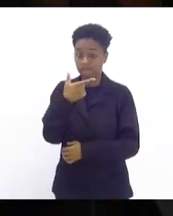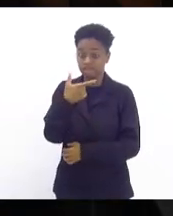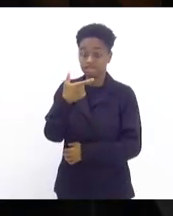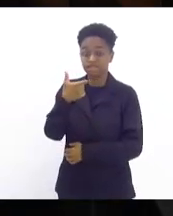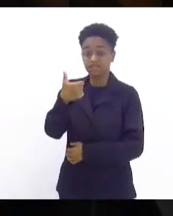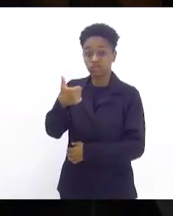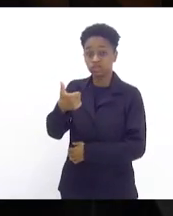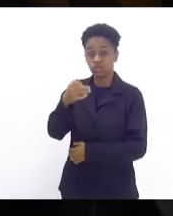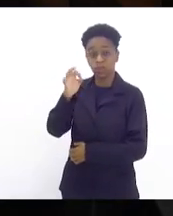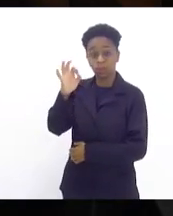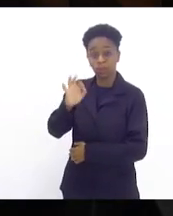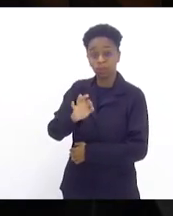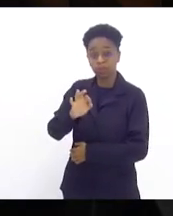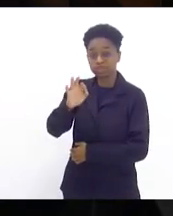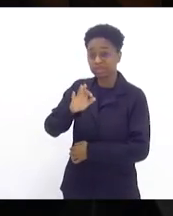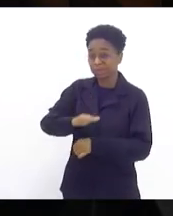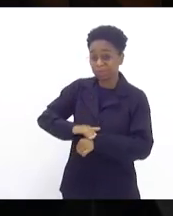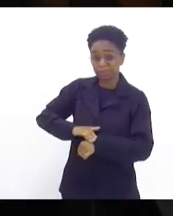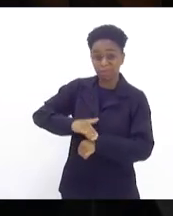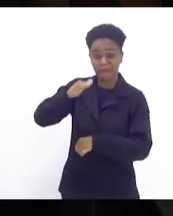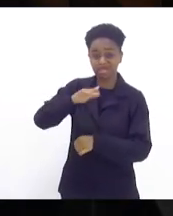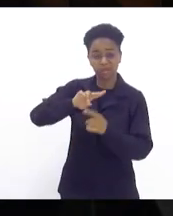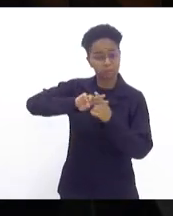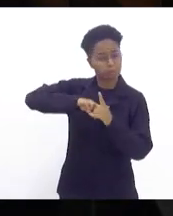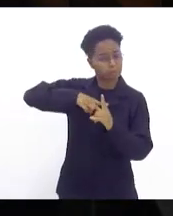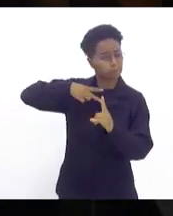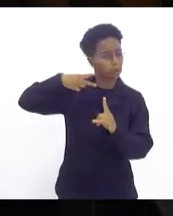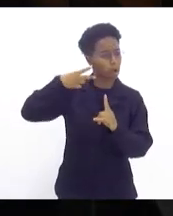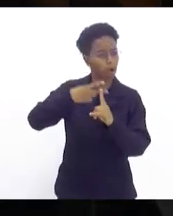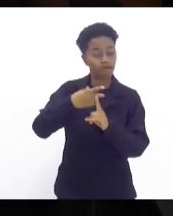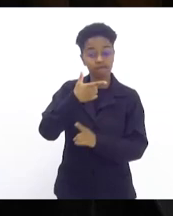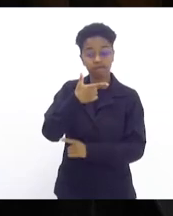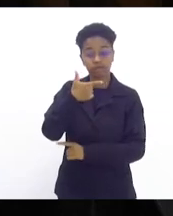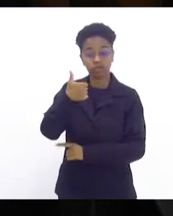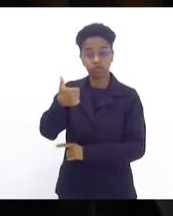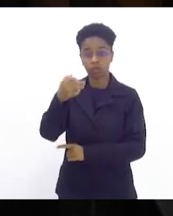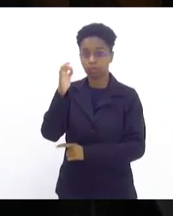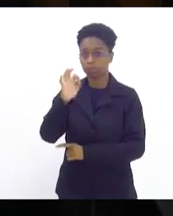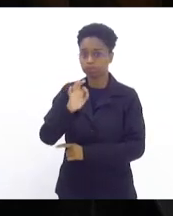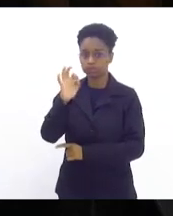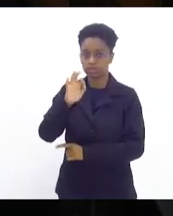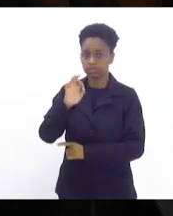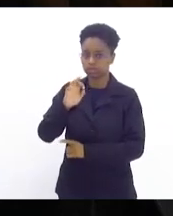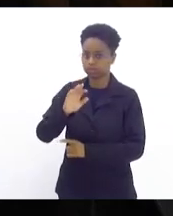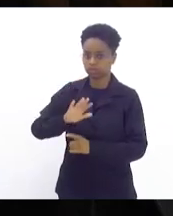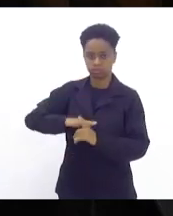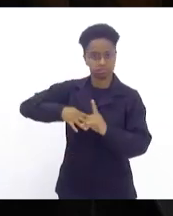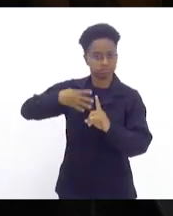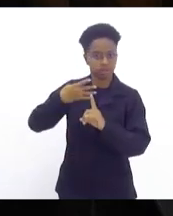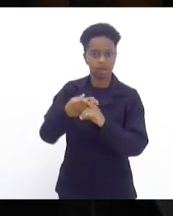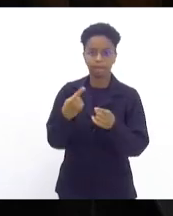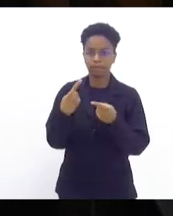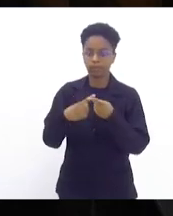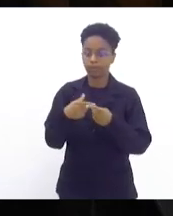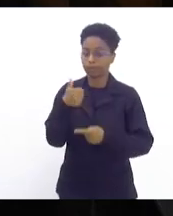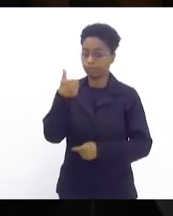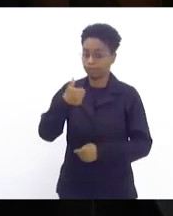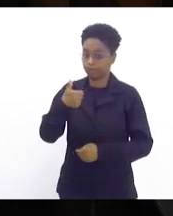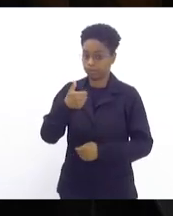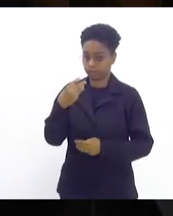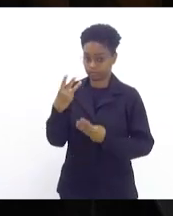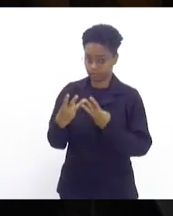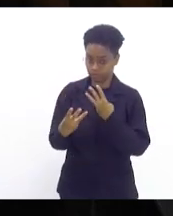21 por cento mais de 21 por cento porque no primeiro trimestre